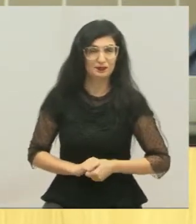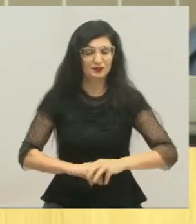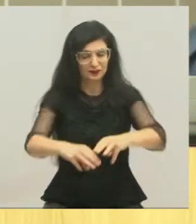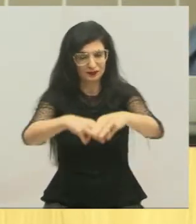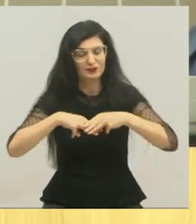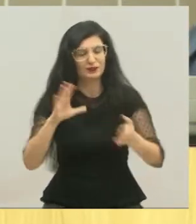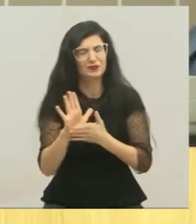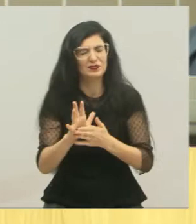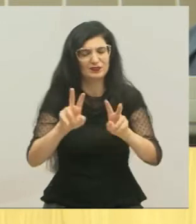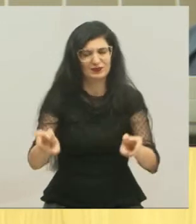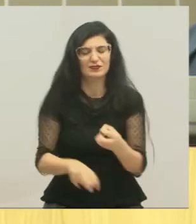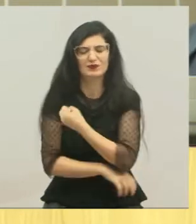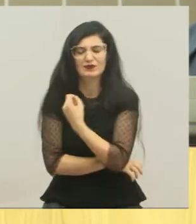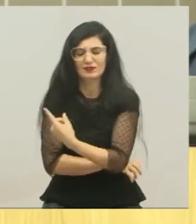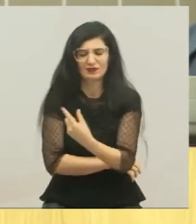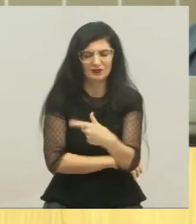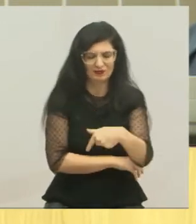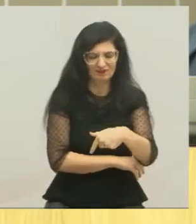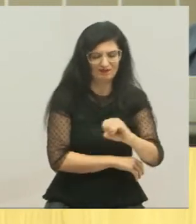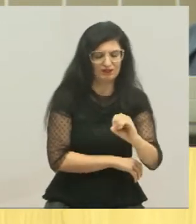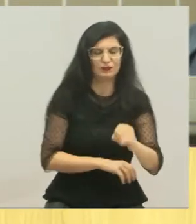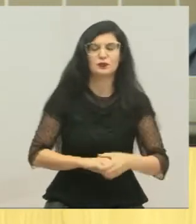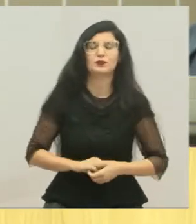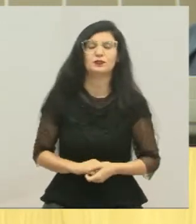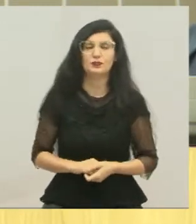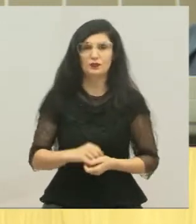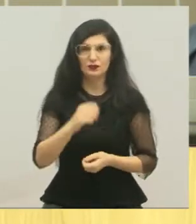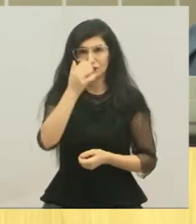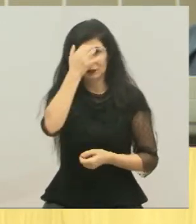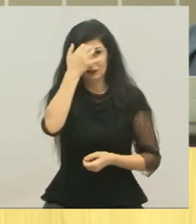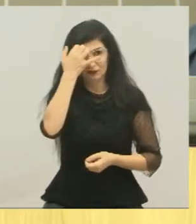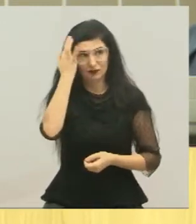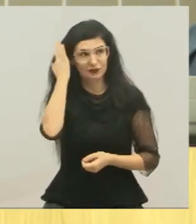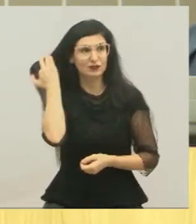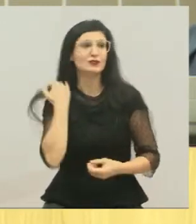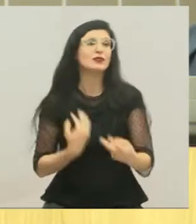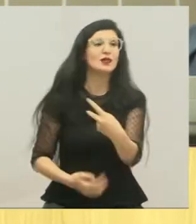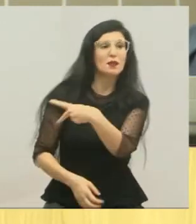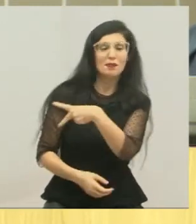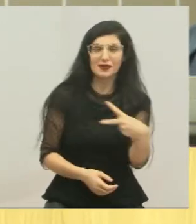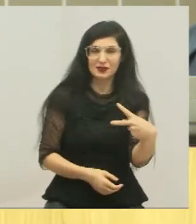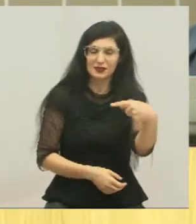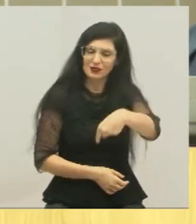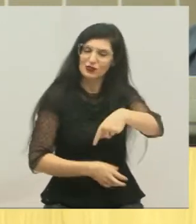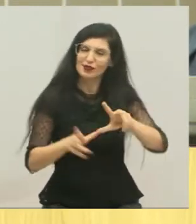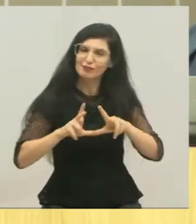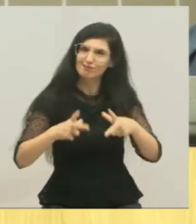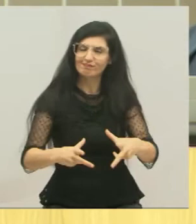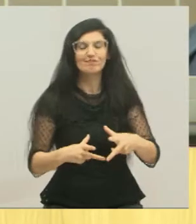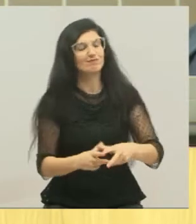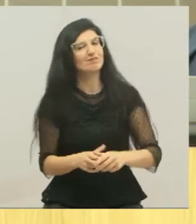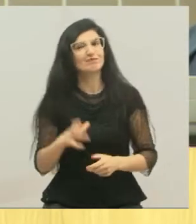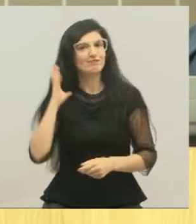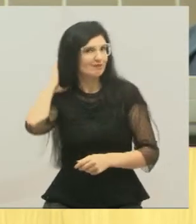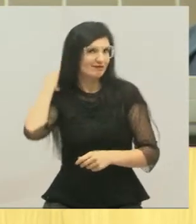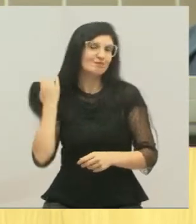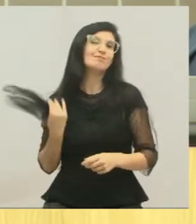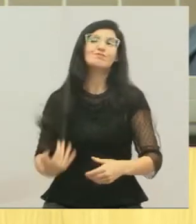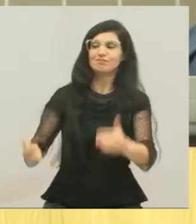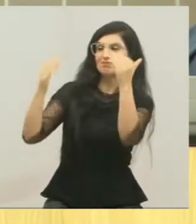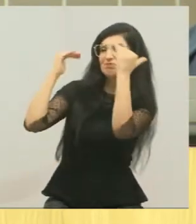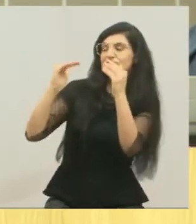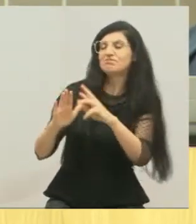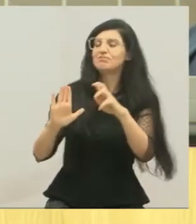Moção número 170. Requeremos ao excelentíssimo senhor presidente dessa casa, cumpridas as